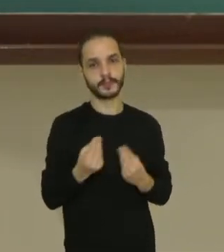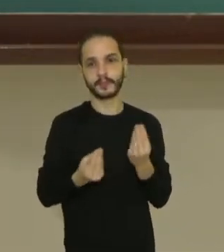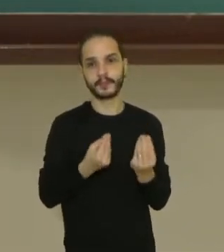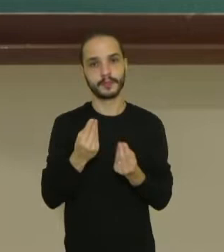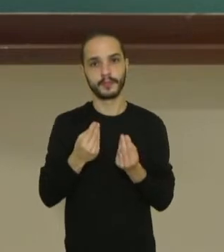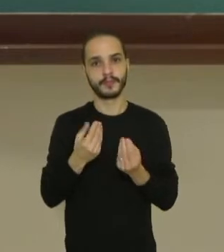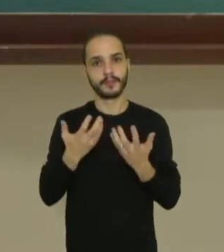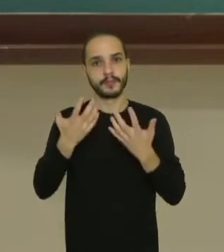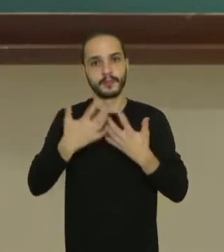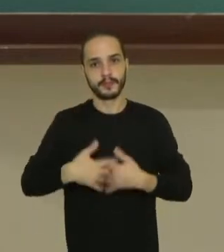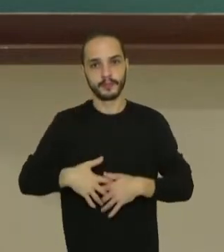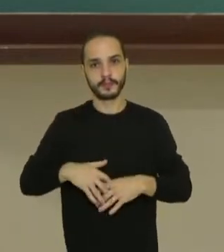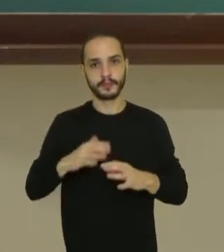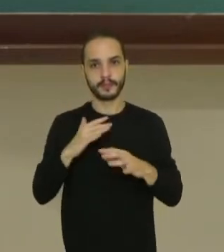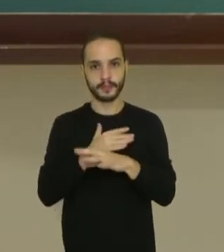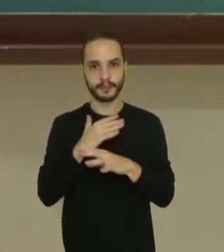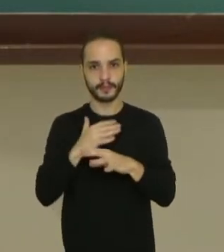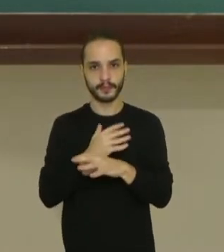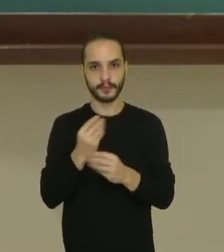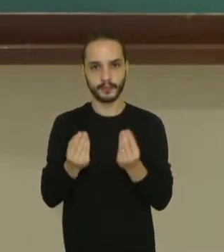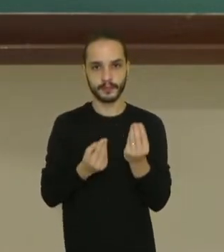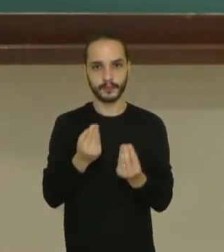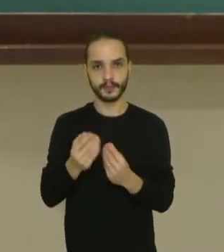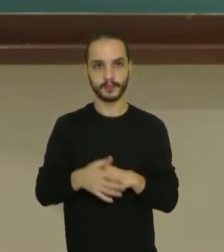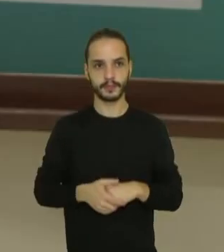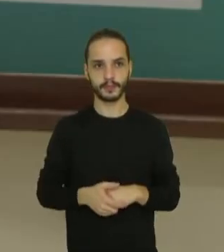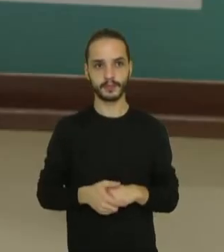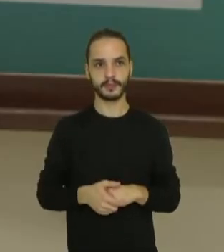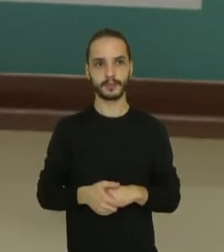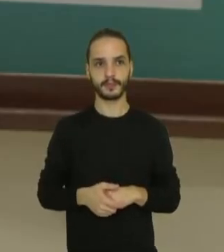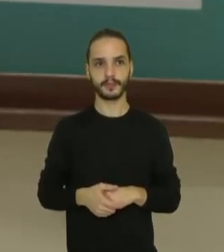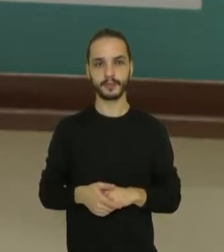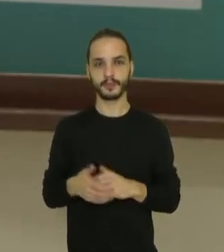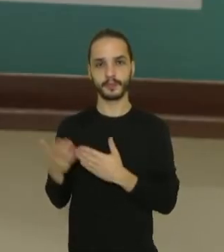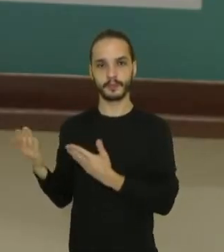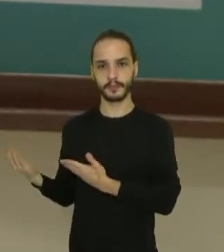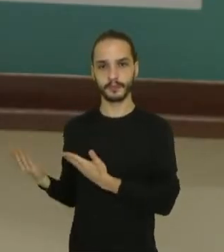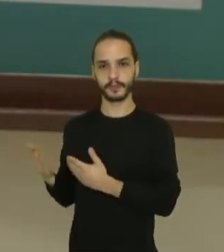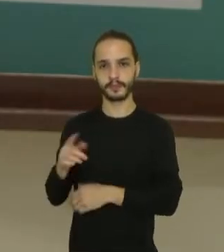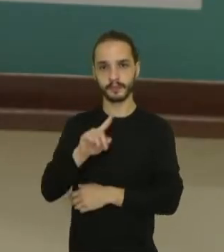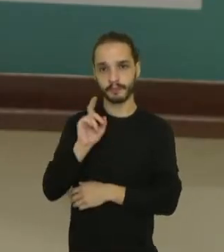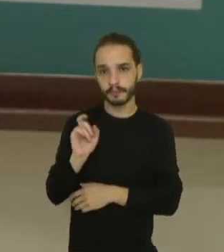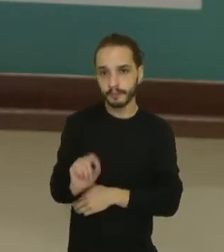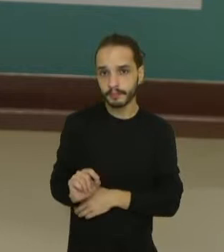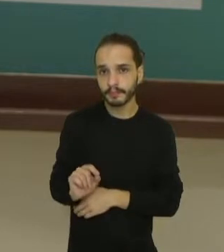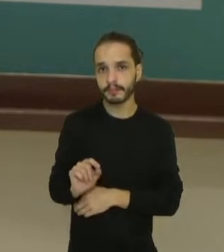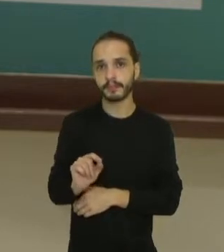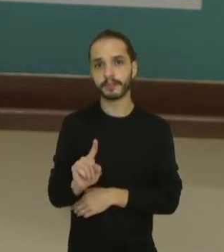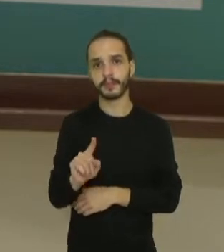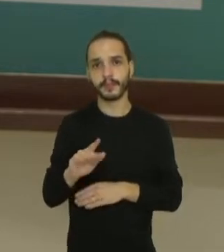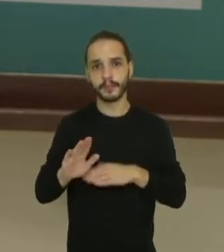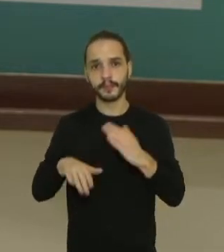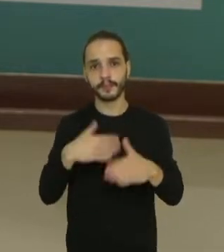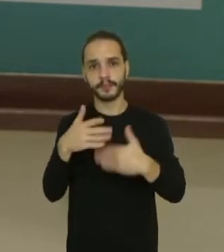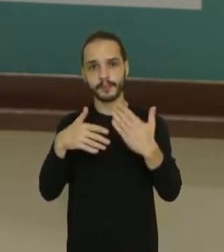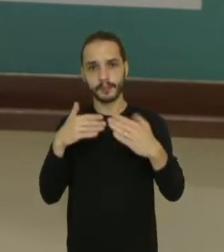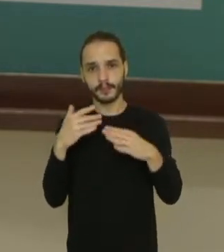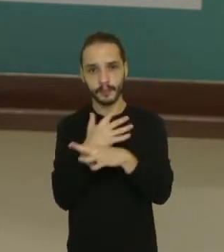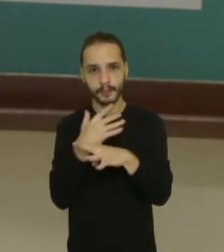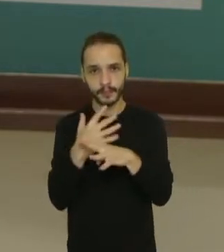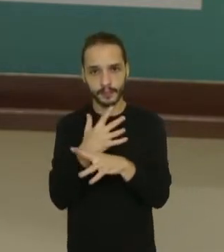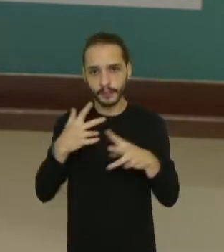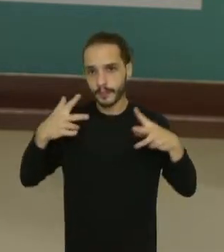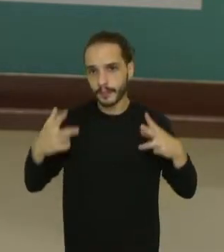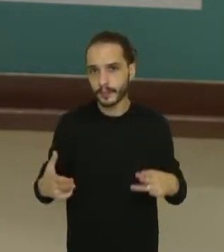à urbanização? Vamos lá. Então olha só, será que o processo de urbanização foi igual no mundo todo ou será que